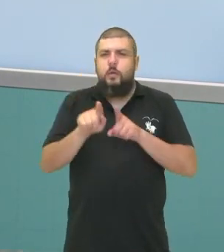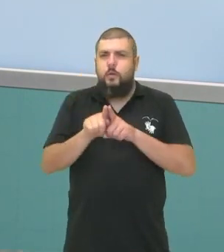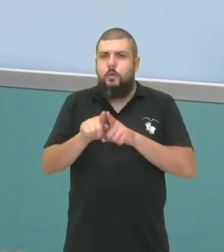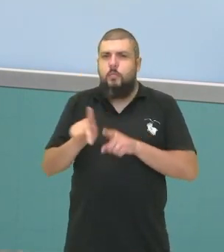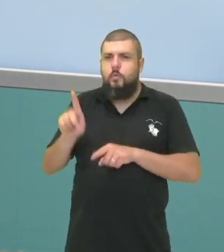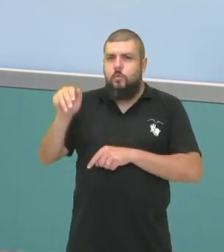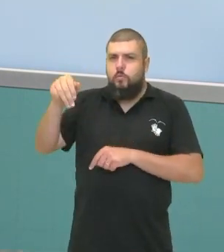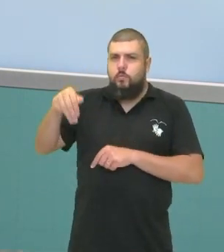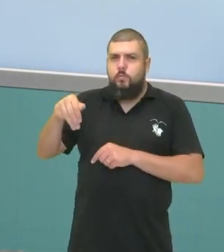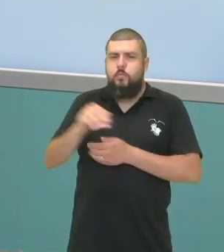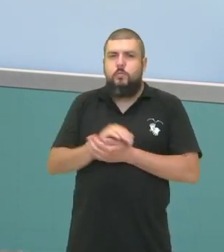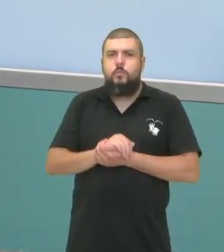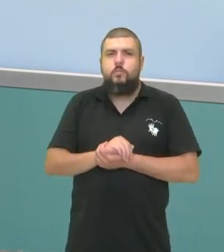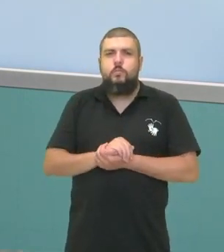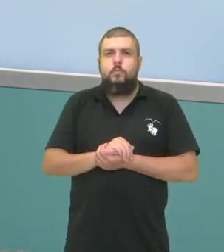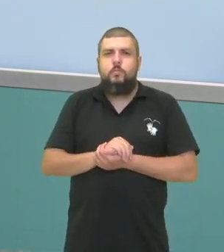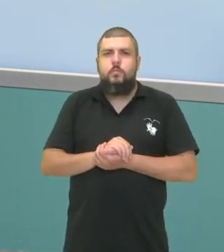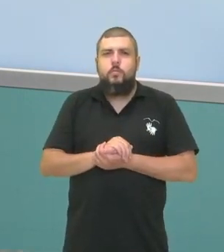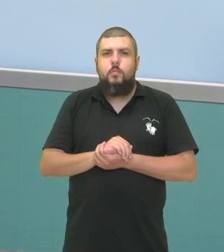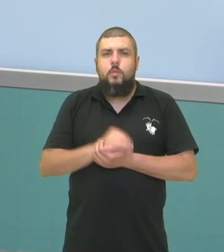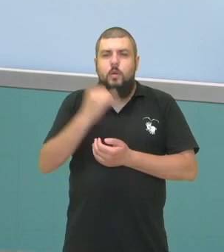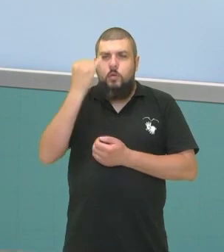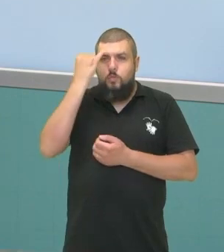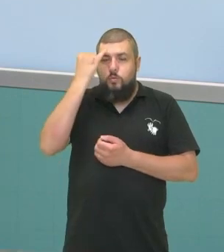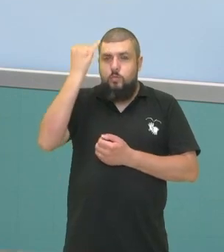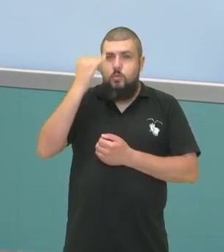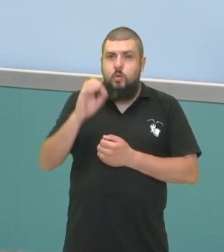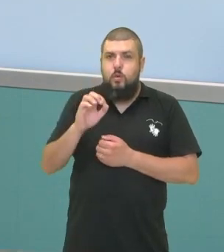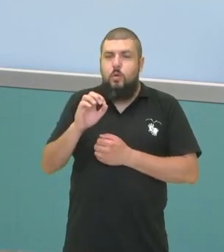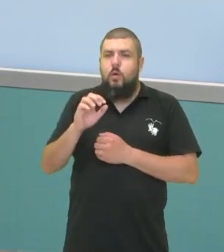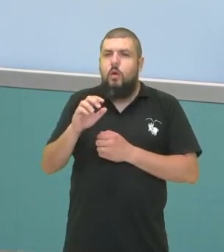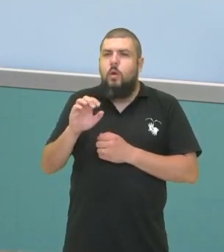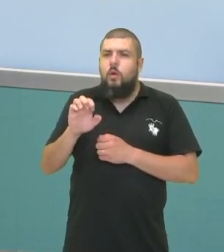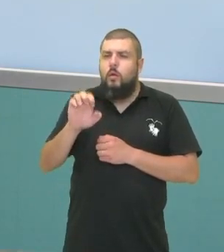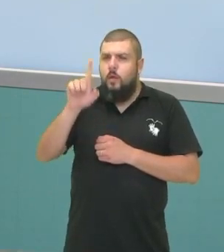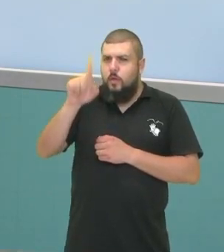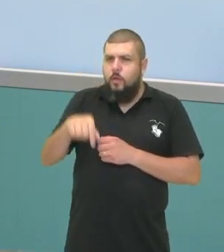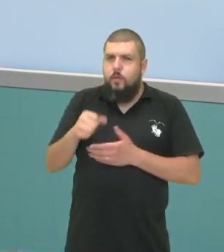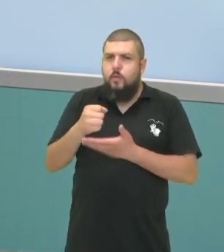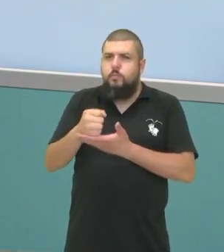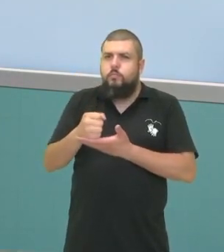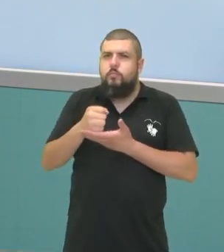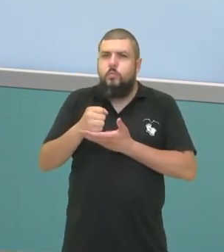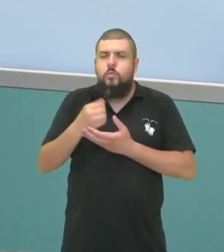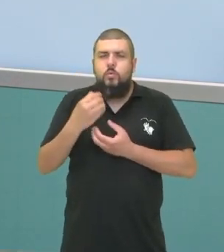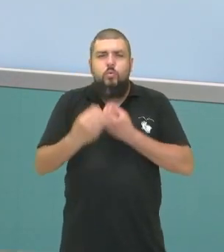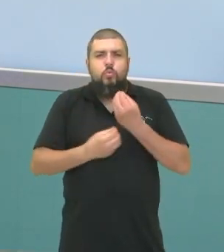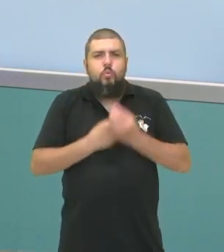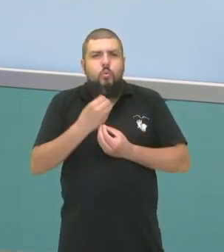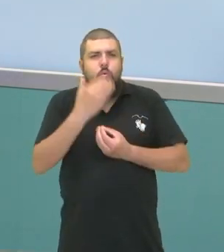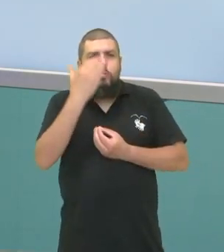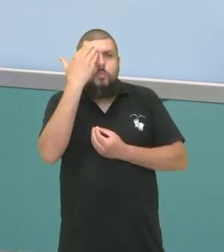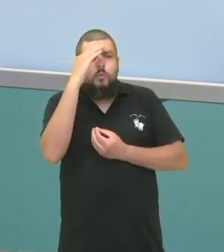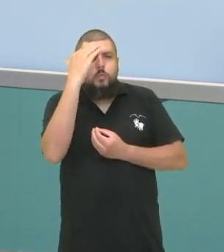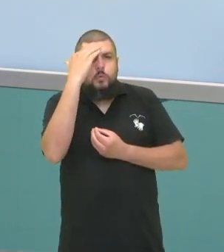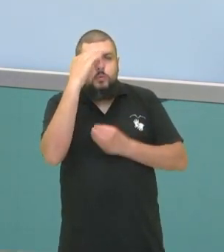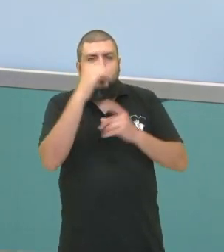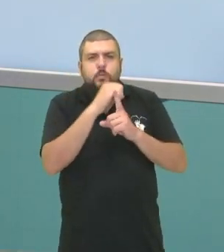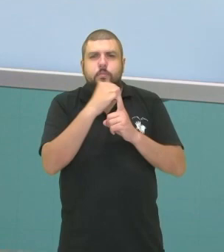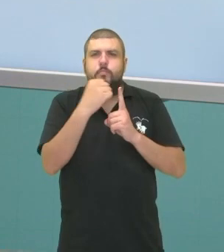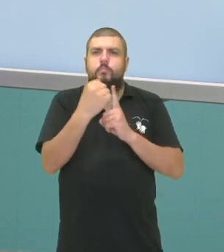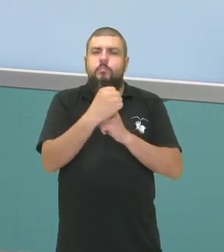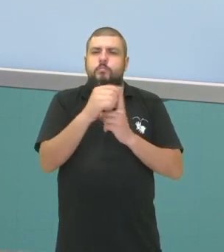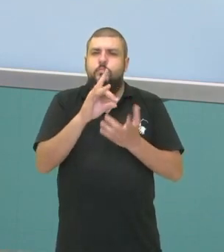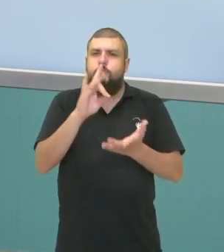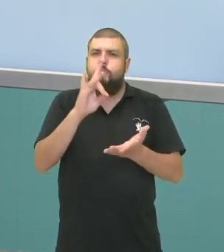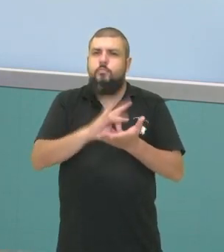do significado específico para analisar e entender algumas realidades. Ideologia, de maneira bem simples de compreender,